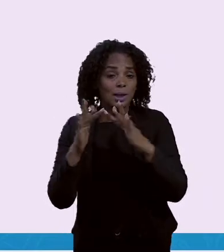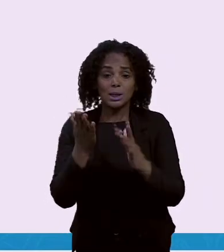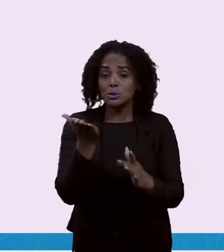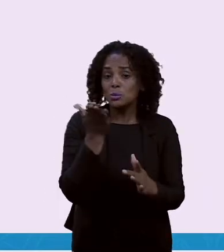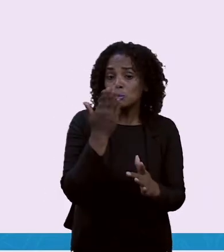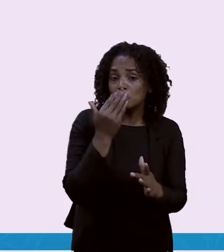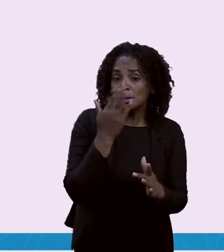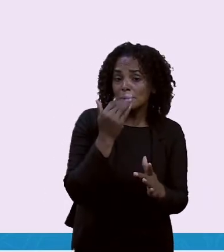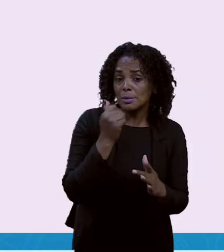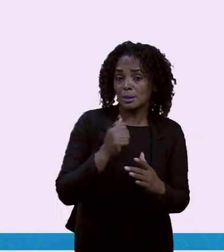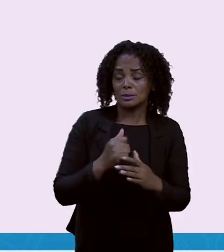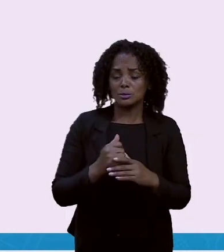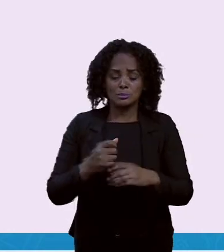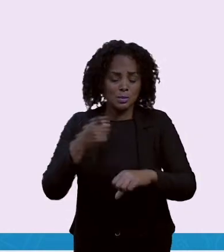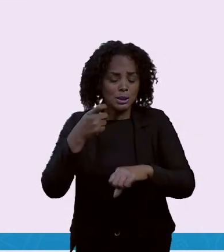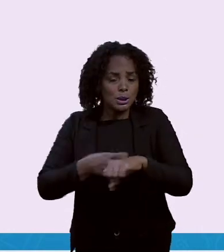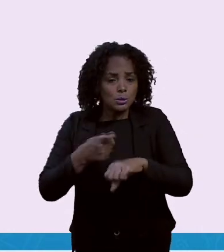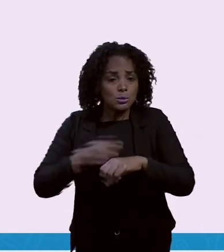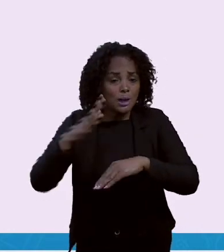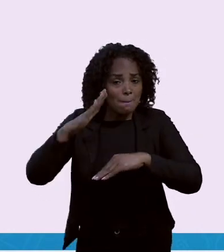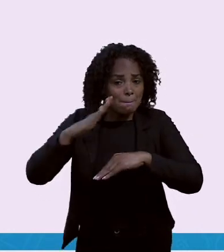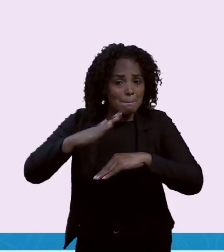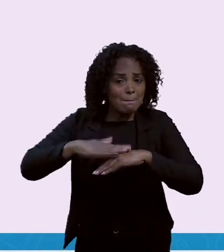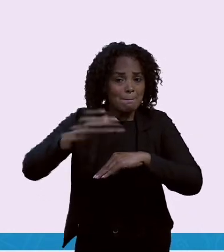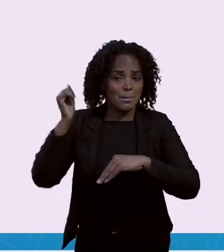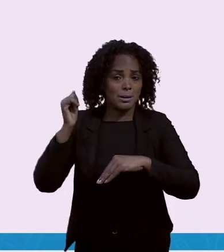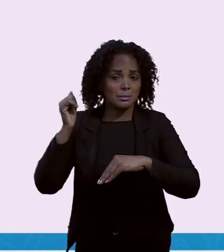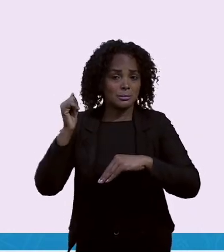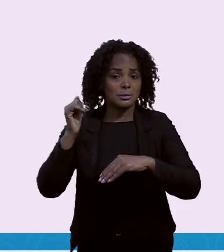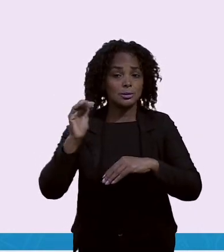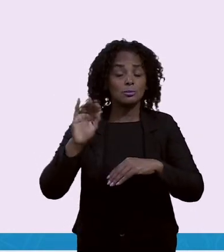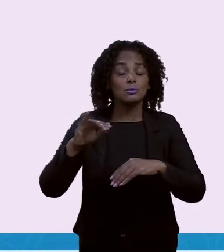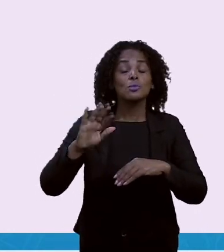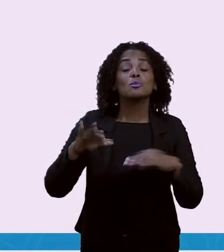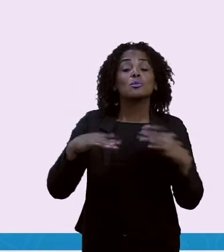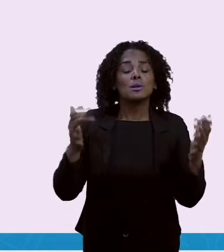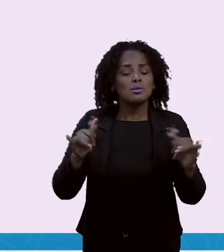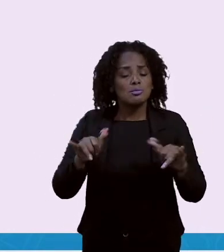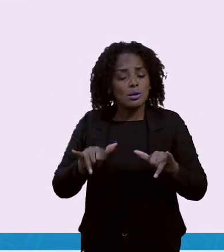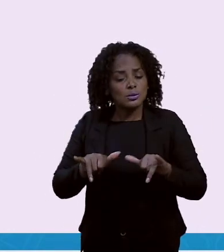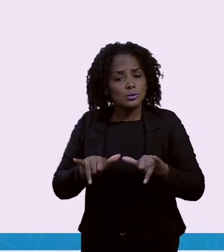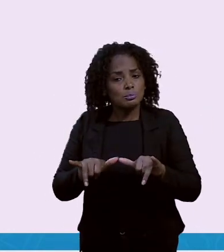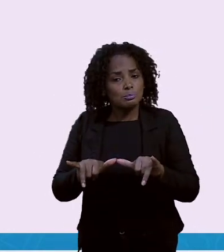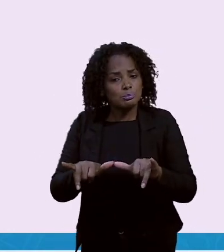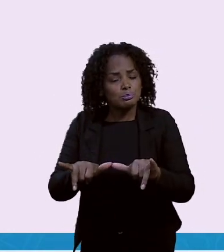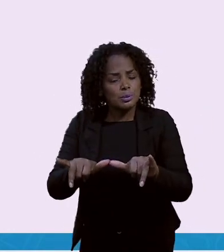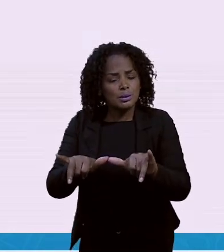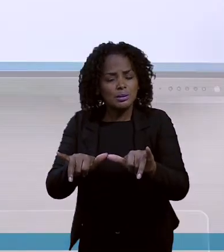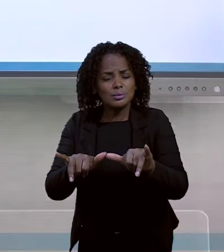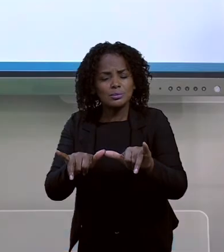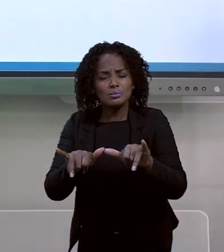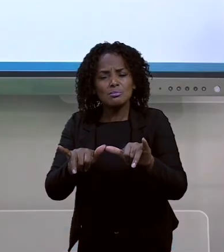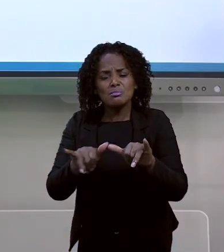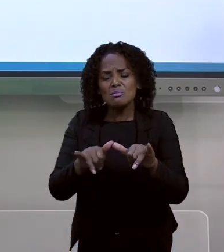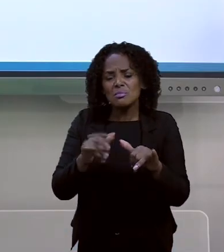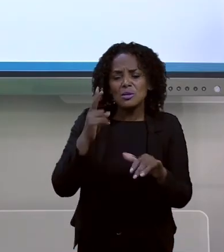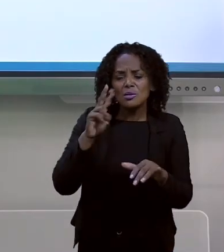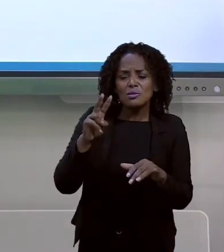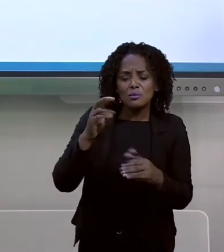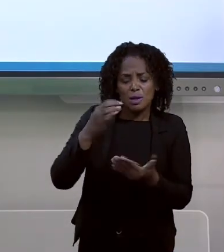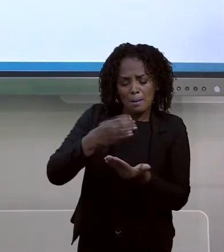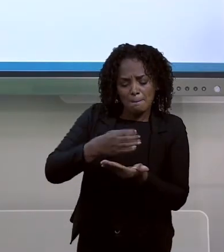durabilidade maior. Quando nós vamos no supermercado, você vê lá na prateleira aqueles potes bonitos